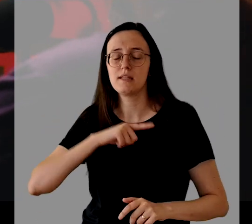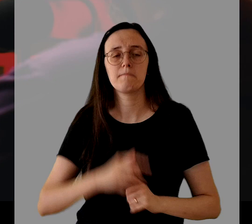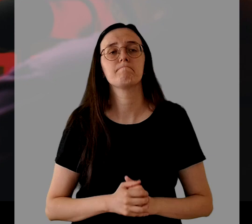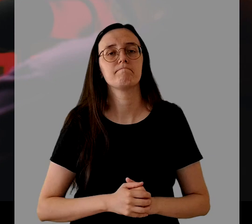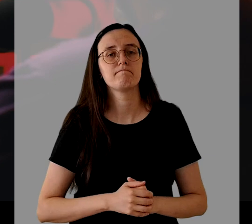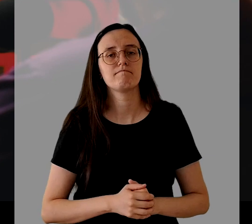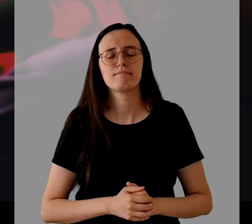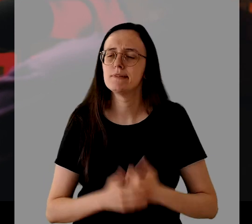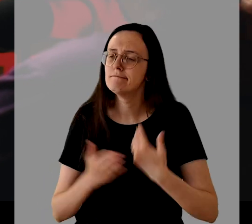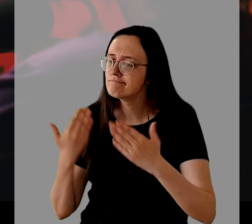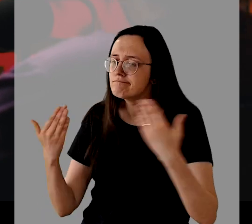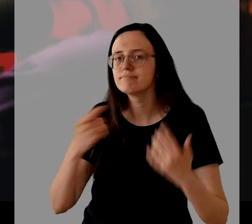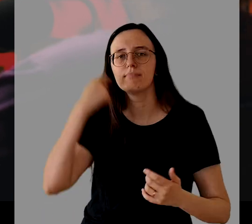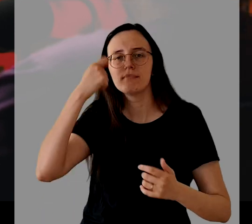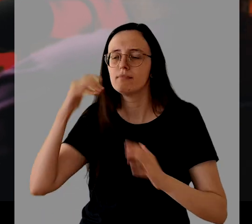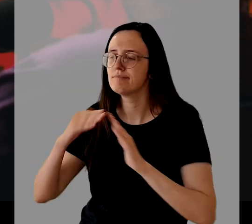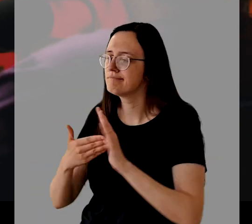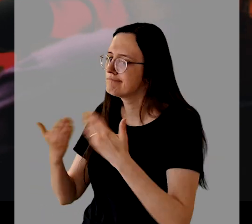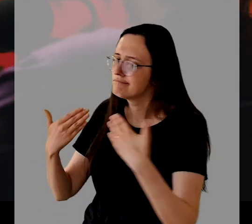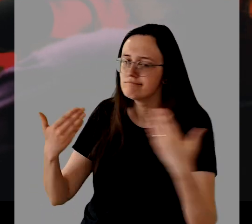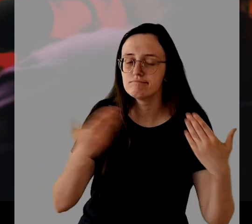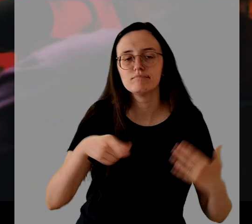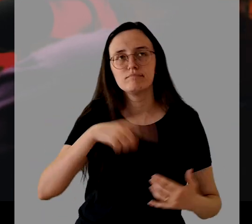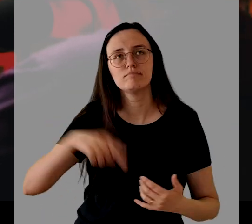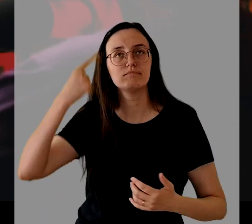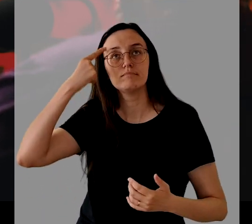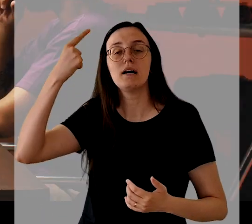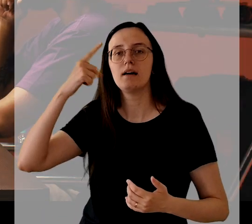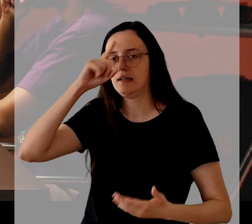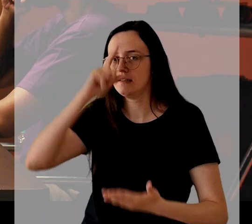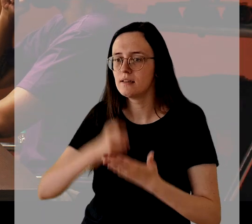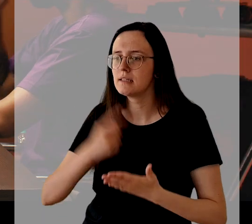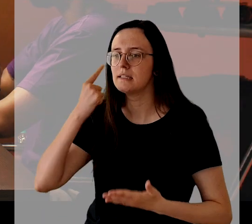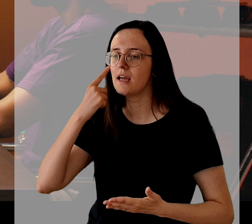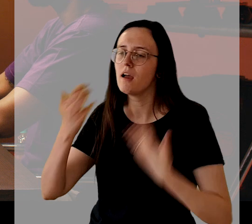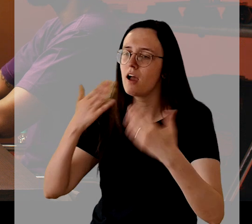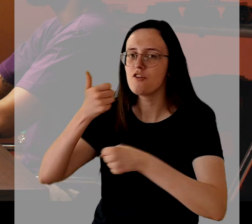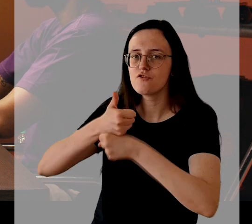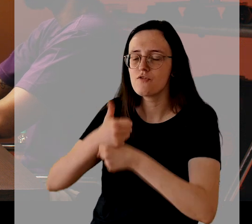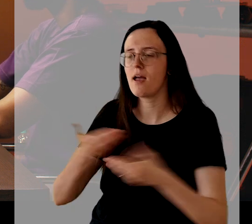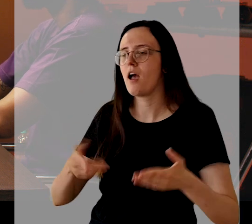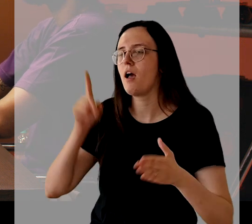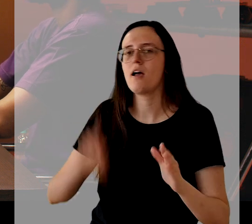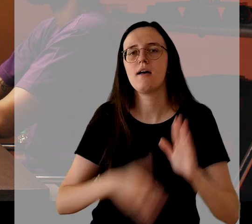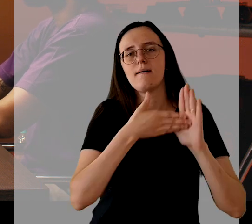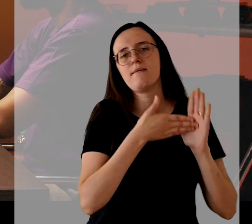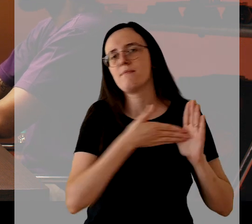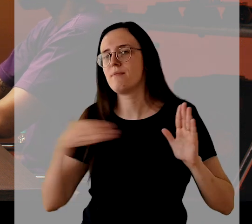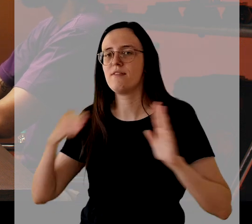Aí chegou o operador de elenco, começou a conversar com as atrizes, e eles desenrolaram um improviso, falaram com o diretor, ele, não, beleza, agora é